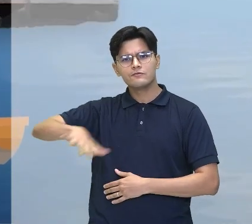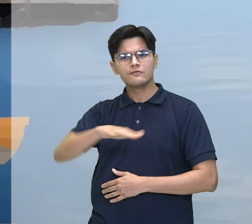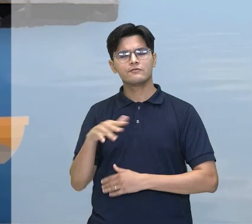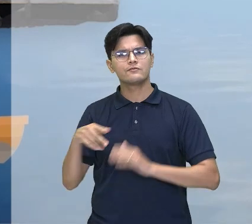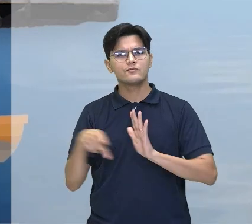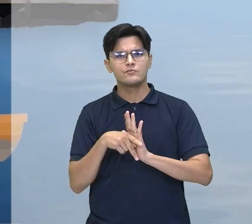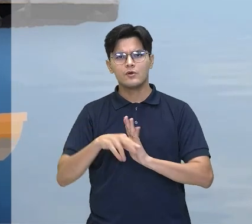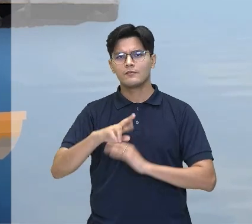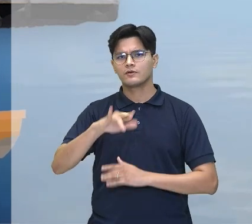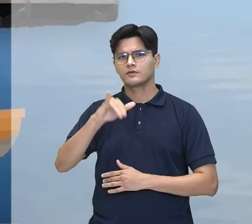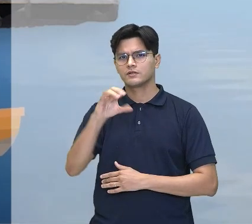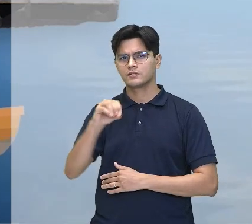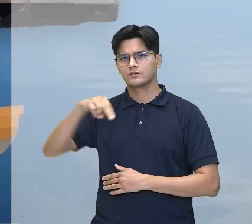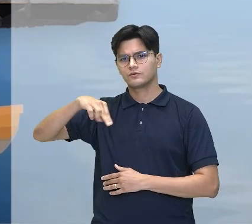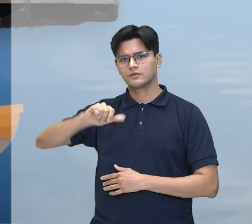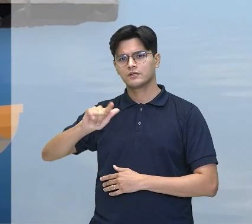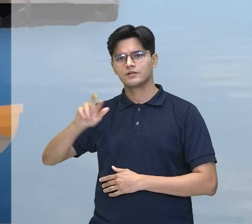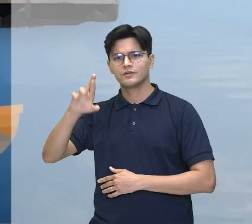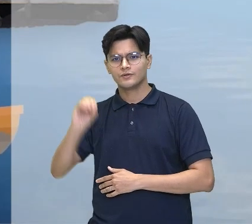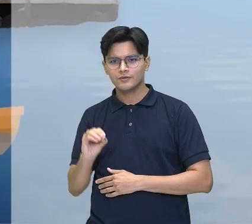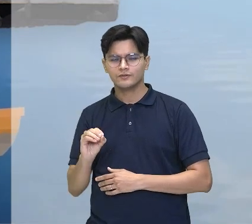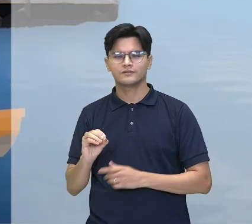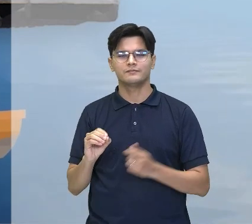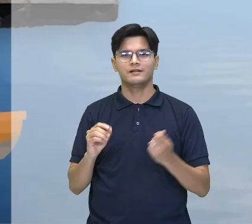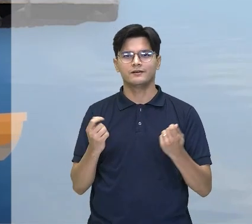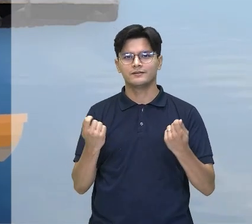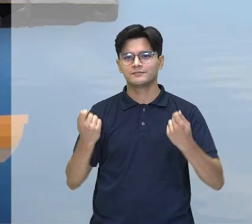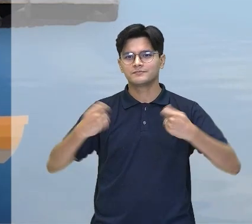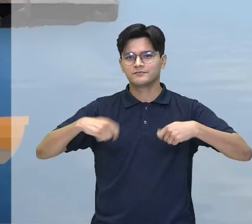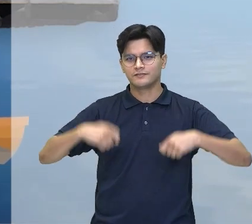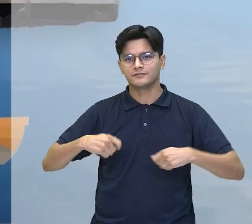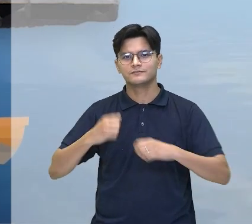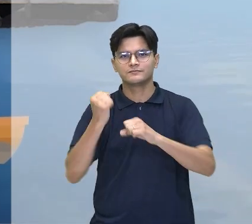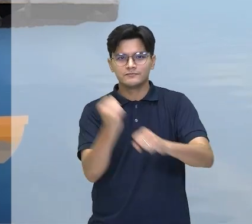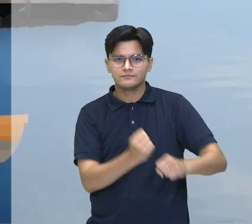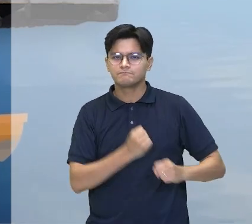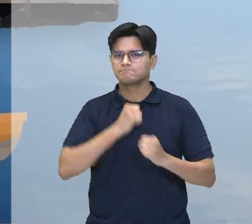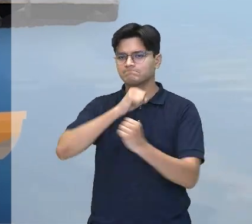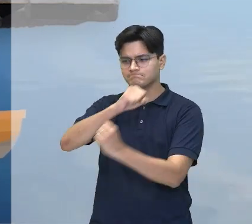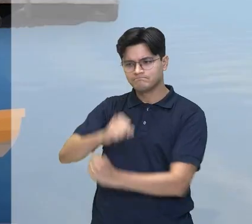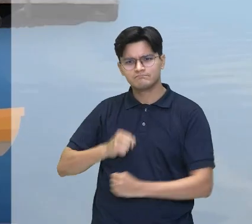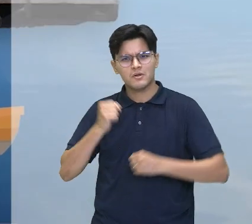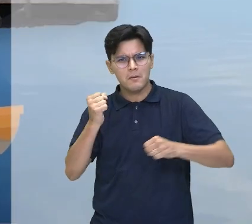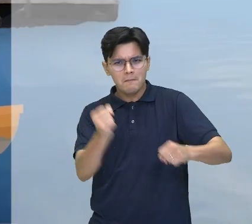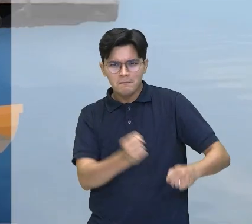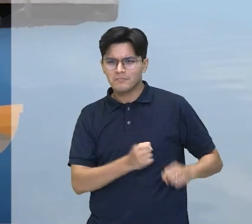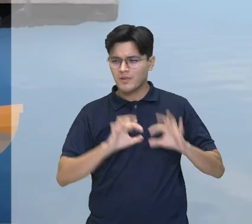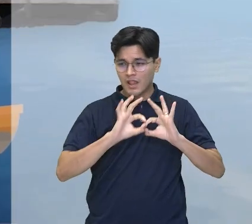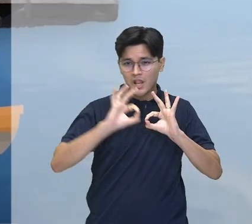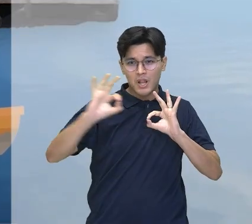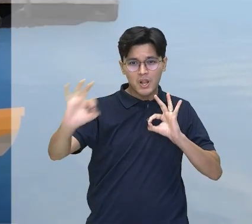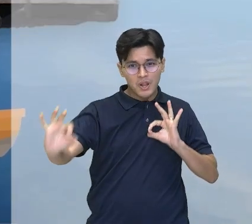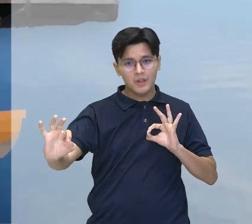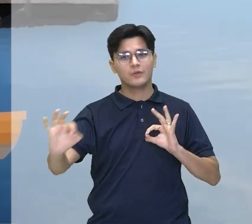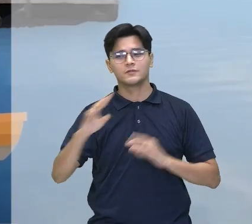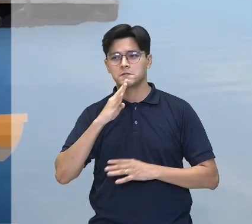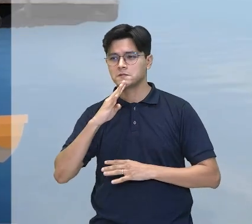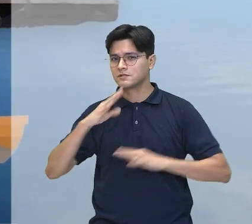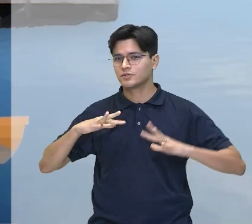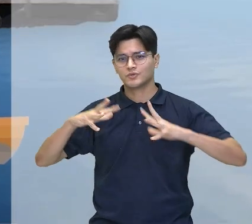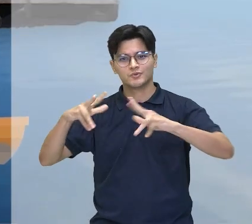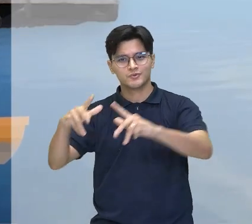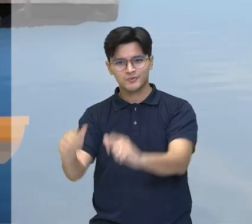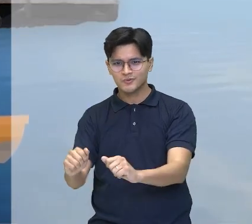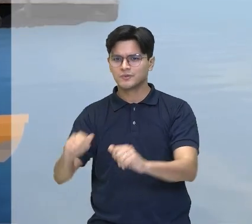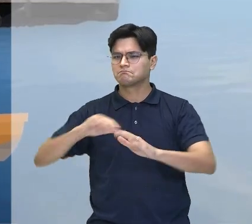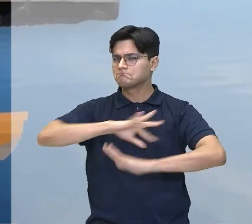e você precisará remar muito para conhecer todos eles. É verdade, professora. A Amazônia é incrível!